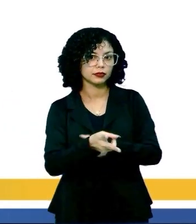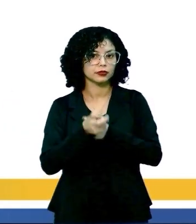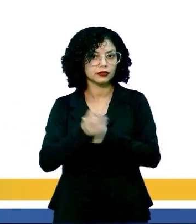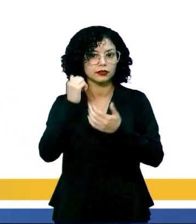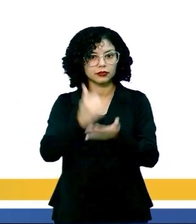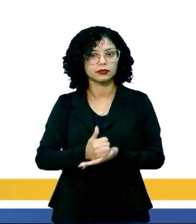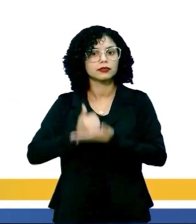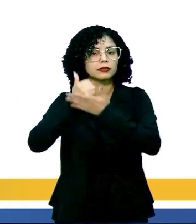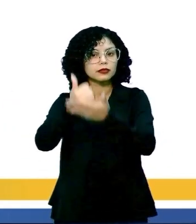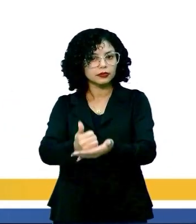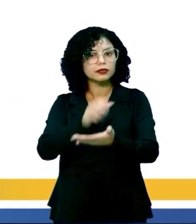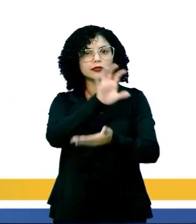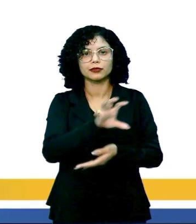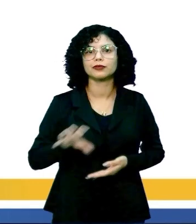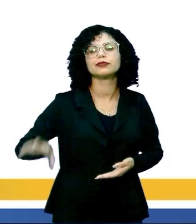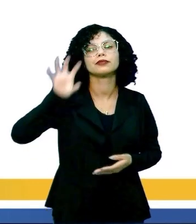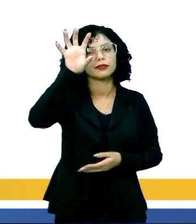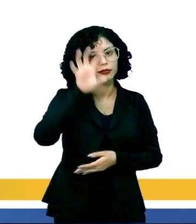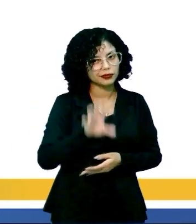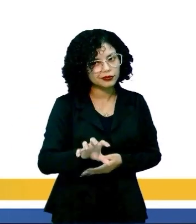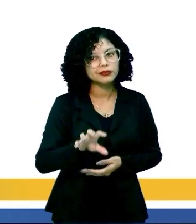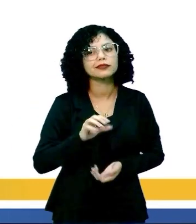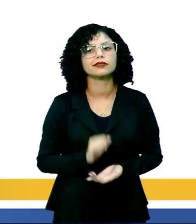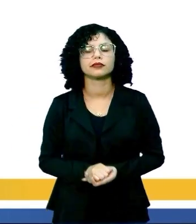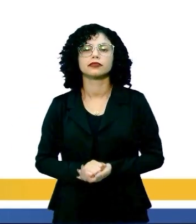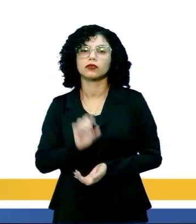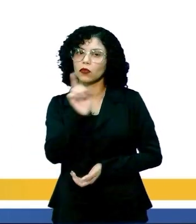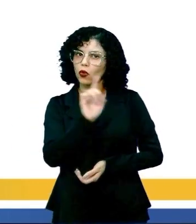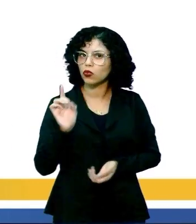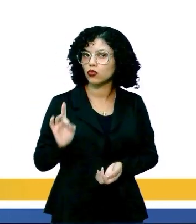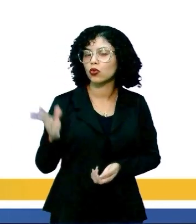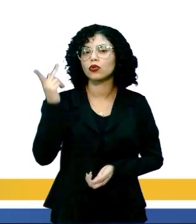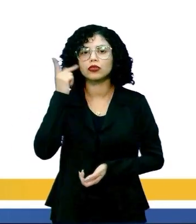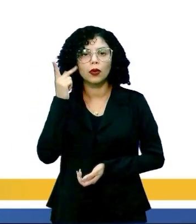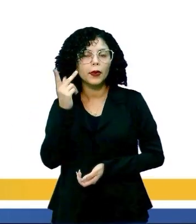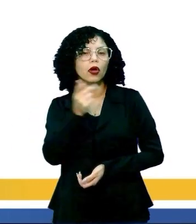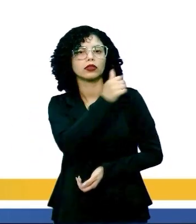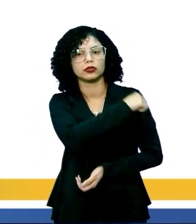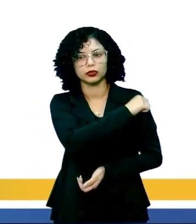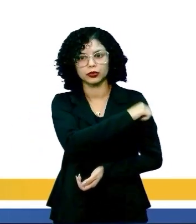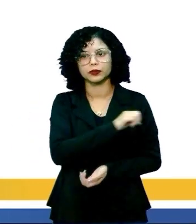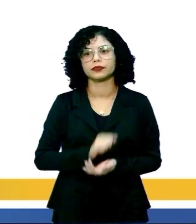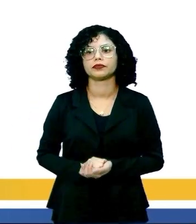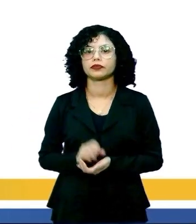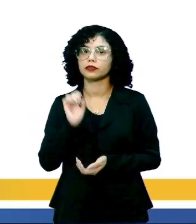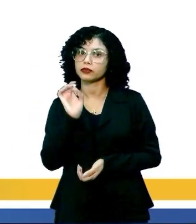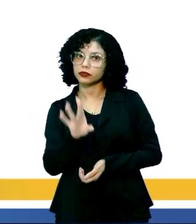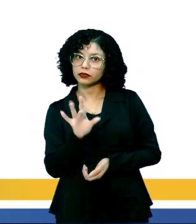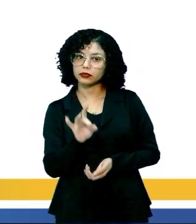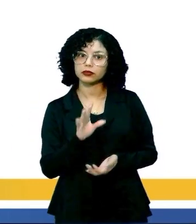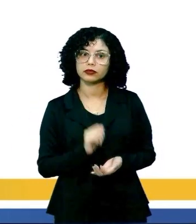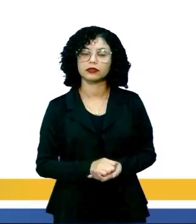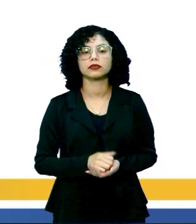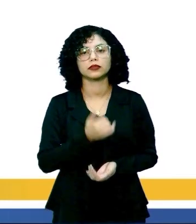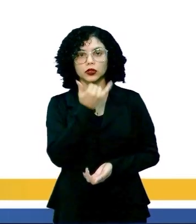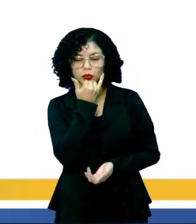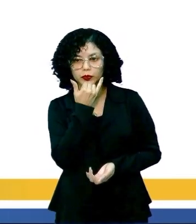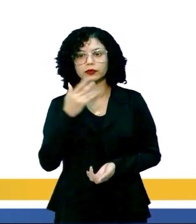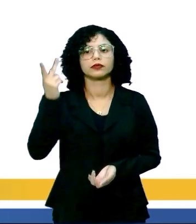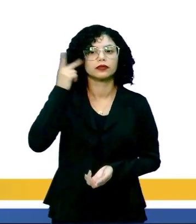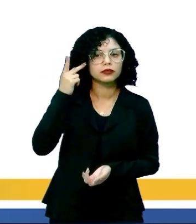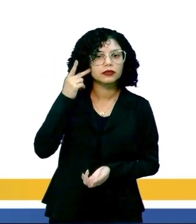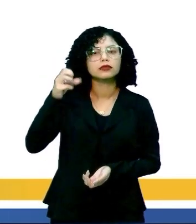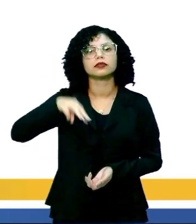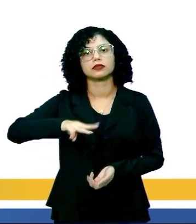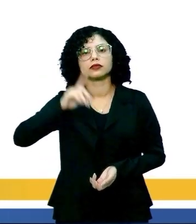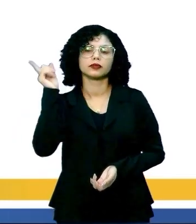apoio das oligarquias regionais. Não era só São Paulo e Rio de Janeiro que estavam, aliás, desculpa, não era só São Paulo e